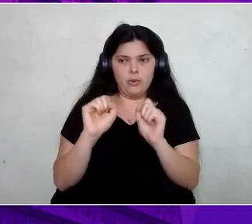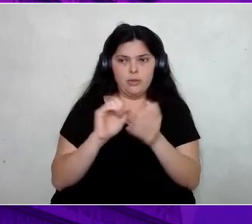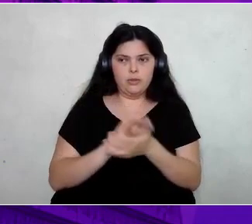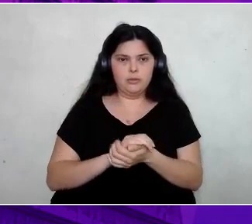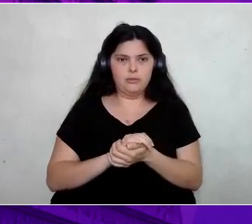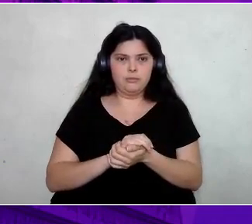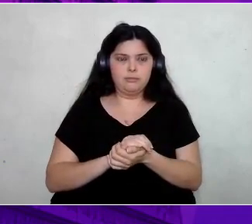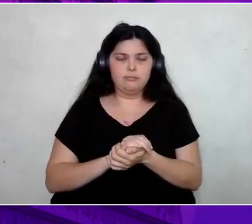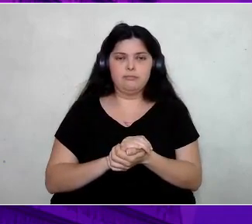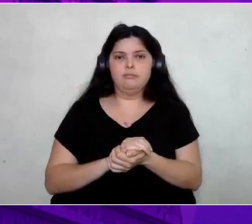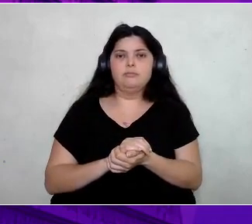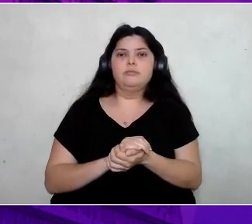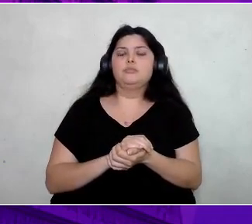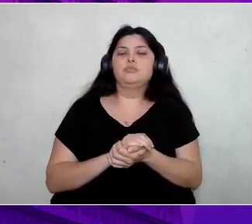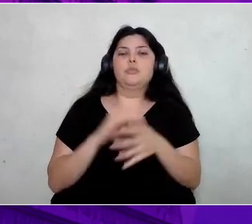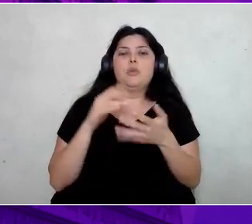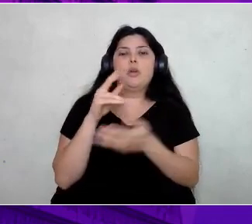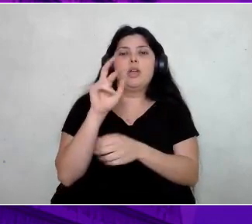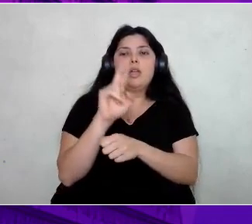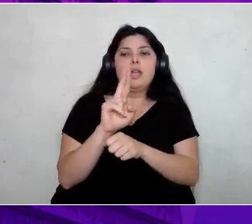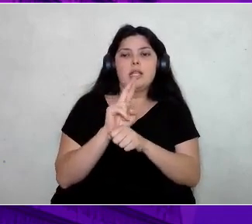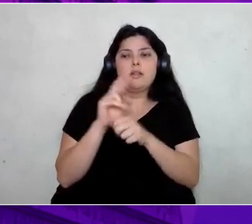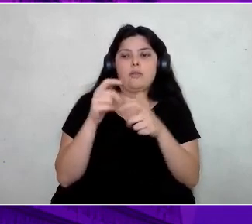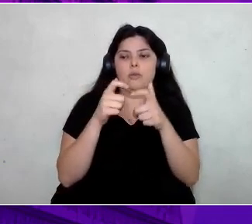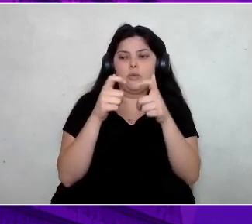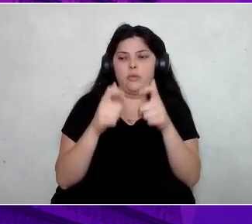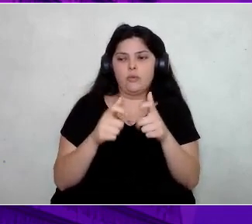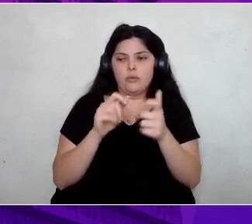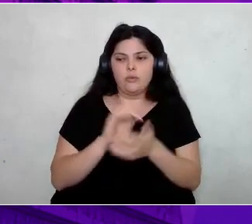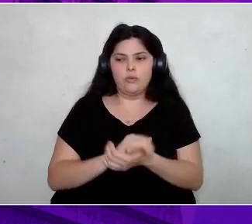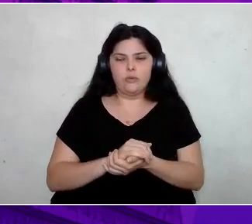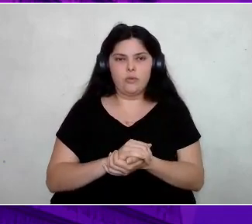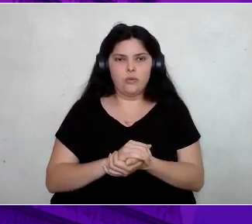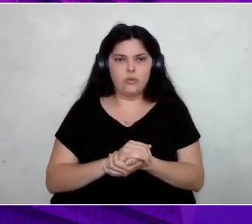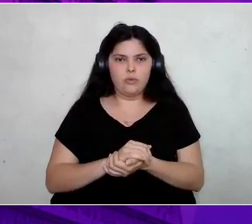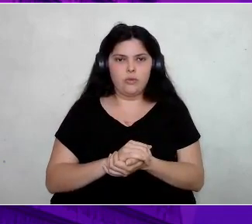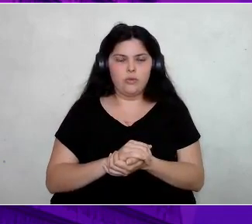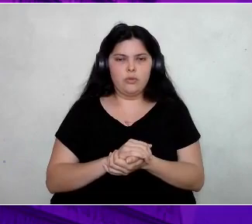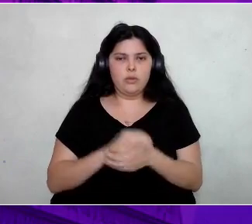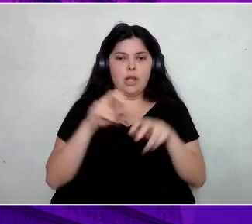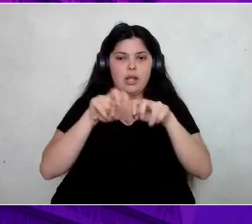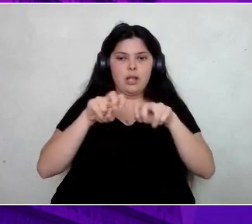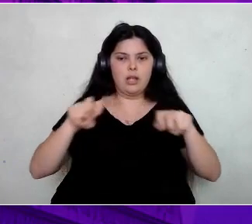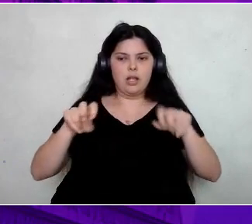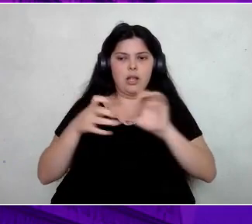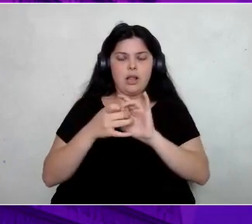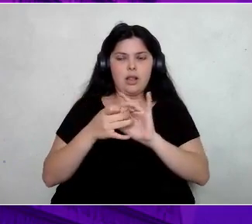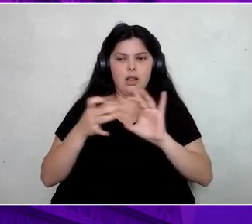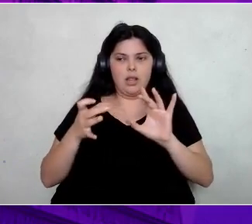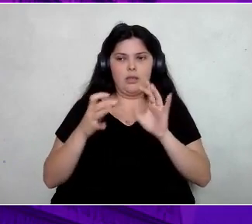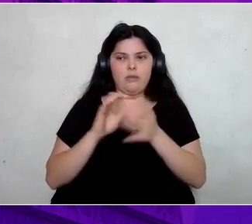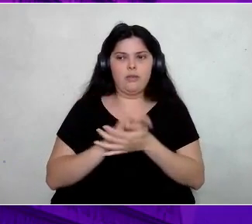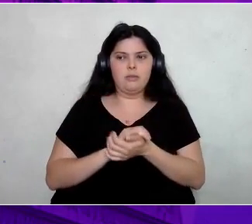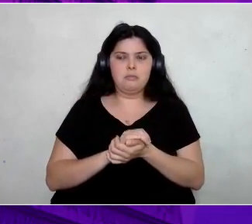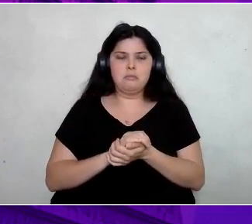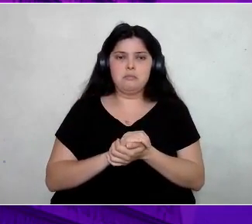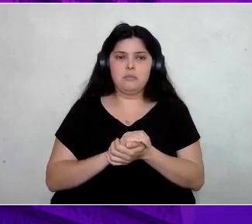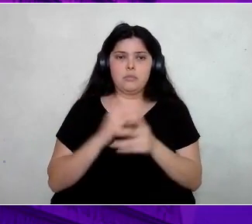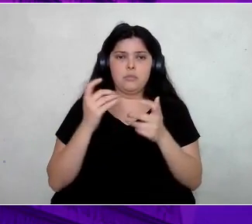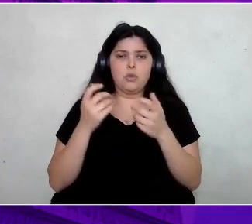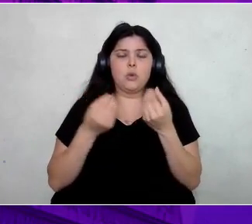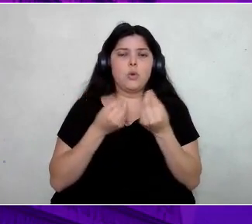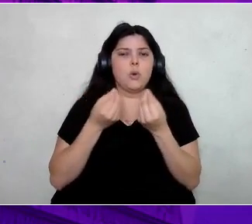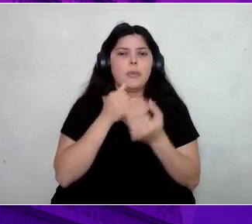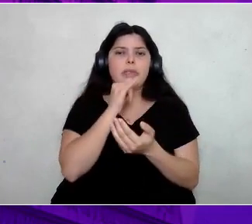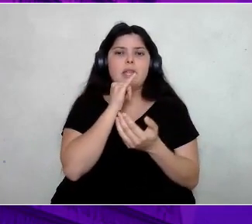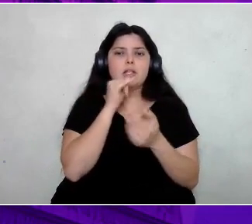uma reserva daquele assento, a quantidade de assentos disponíveis tem que ser reduzido de 1. Como que eu testaria isso?